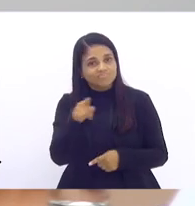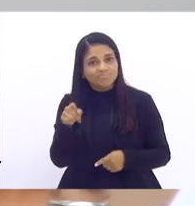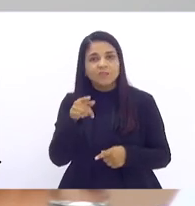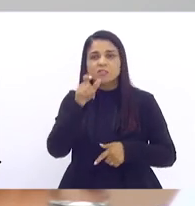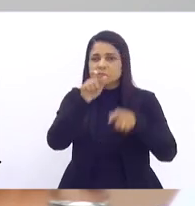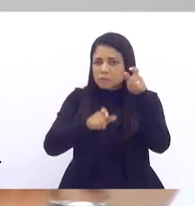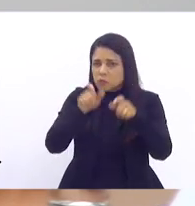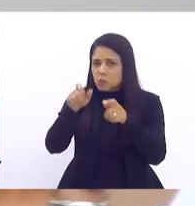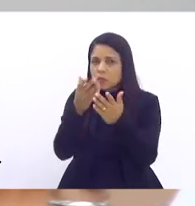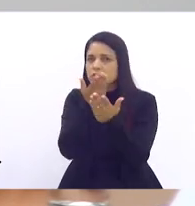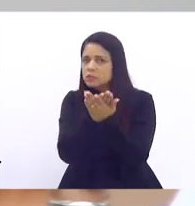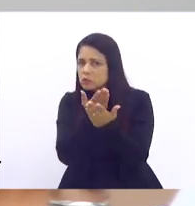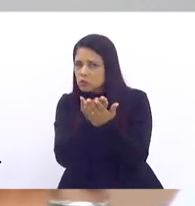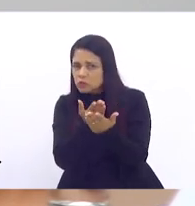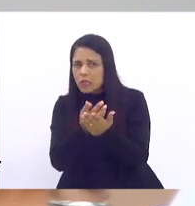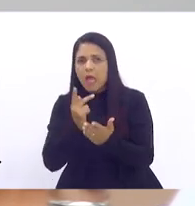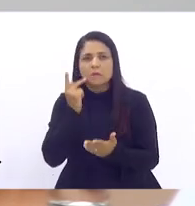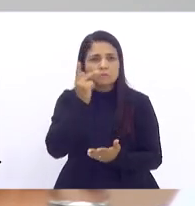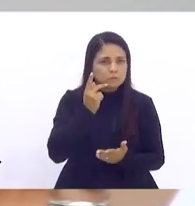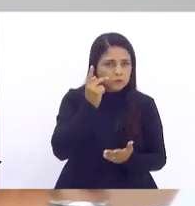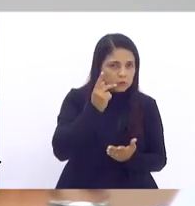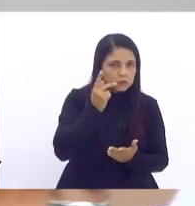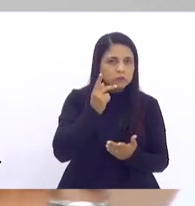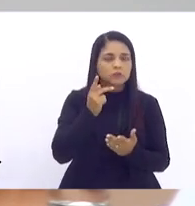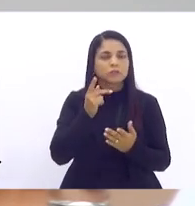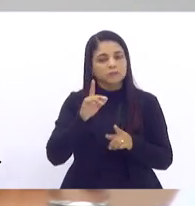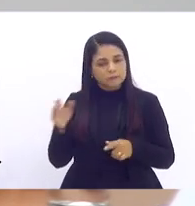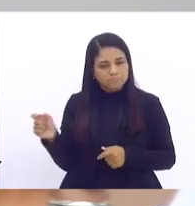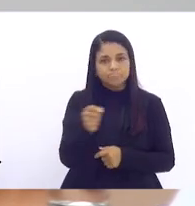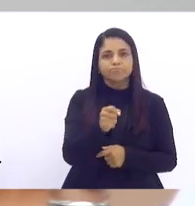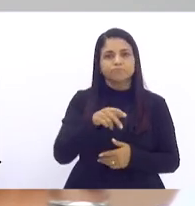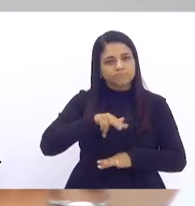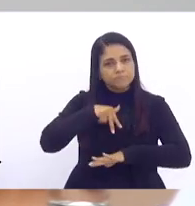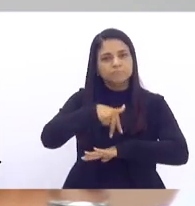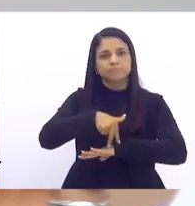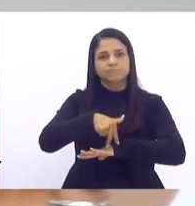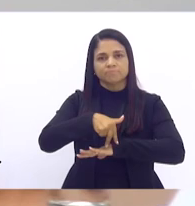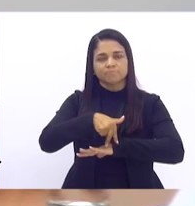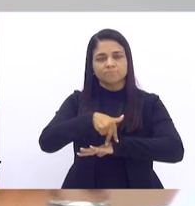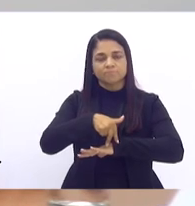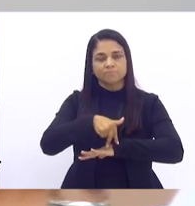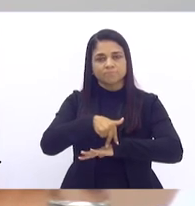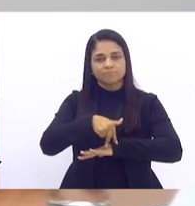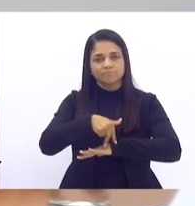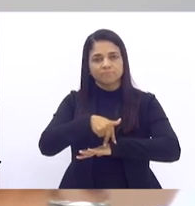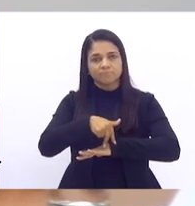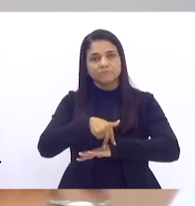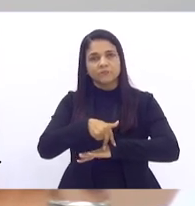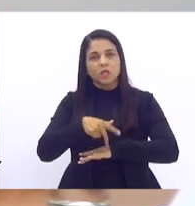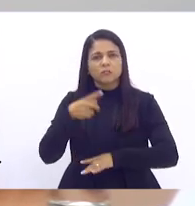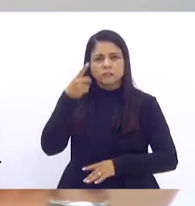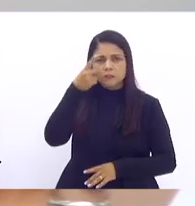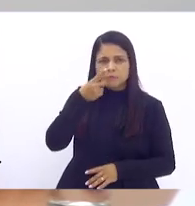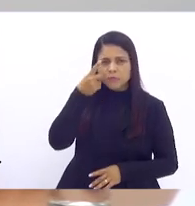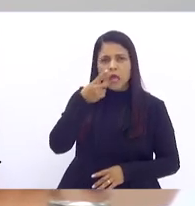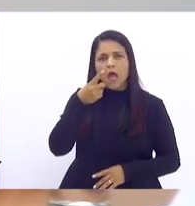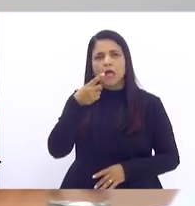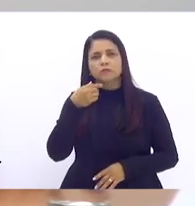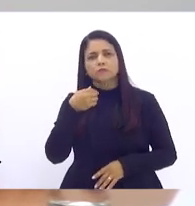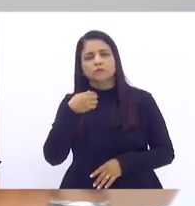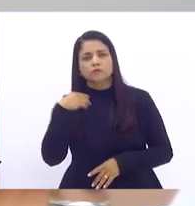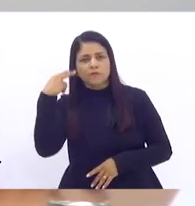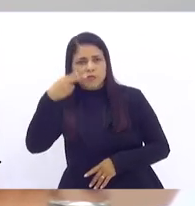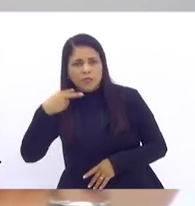estudarem tá na hora das pessoas se posicionarem e usar obviamente seus deputados estaduais seus vereadores